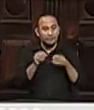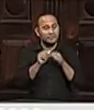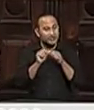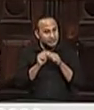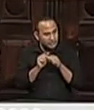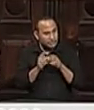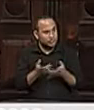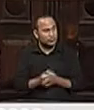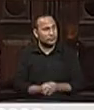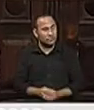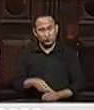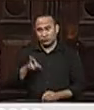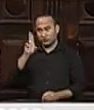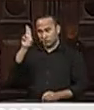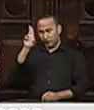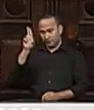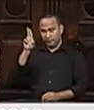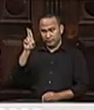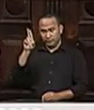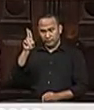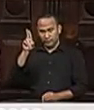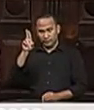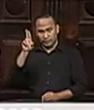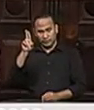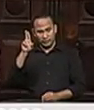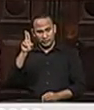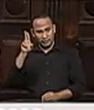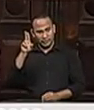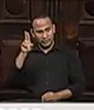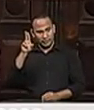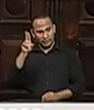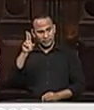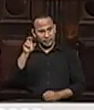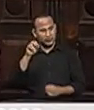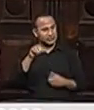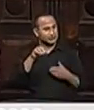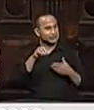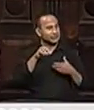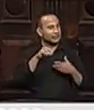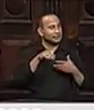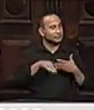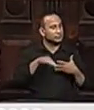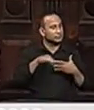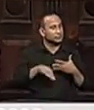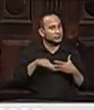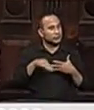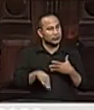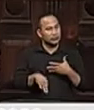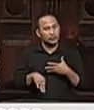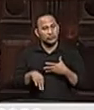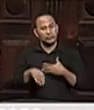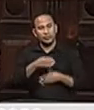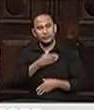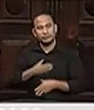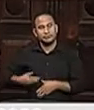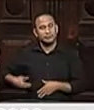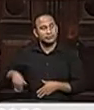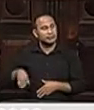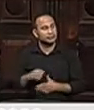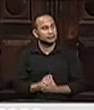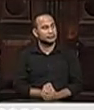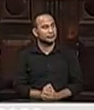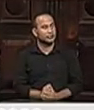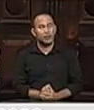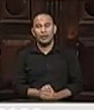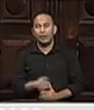fazendo como chefe do Poder Executivo de uma unidade federada ao presidente da República por declarações de um subordinado seu.